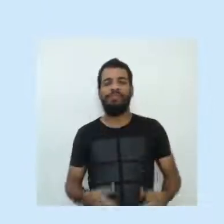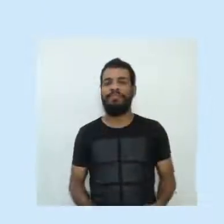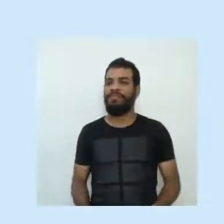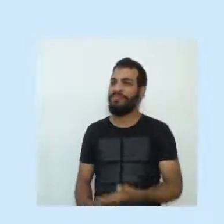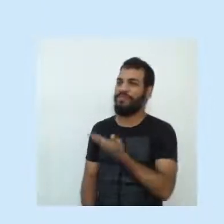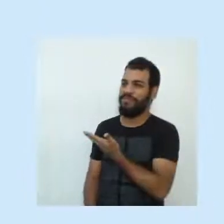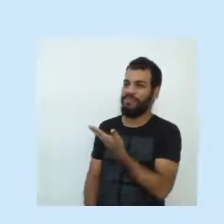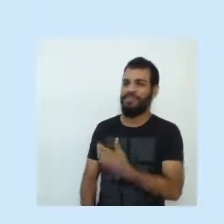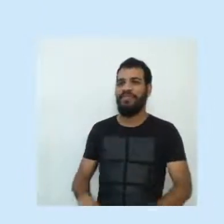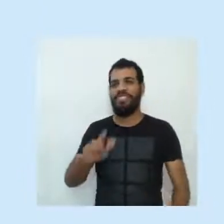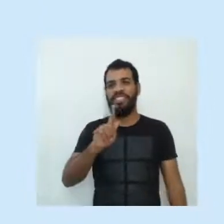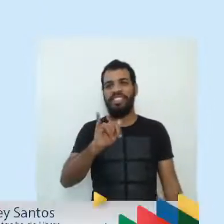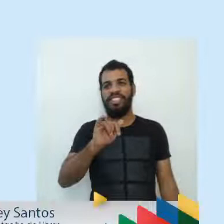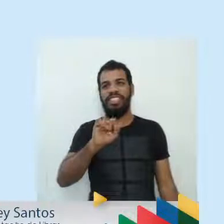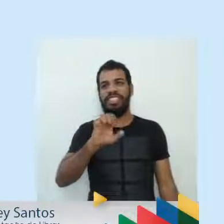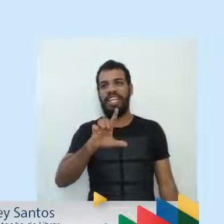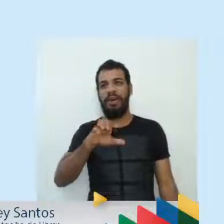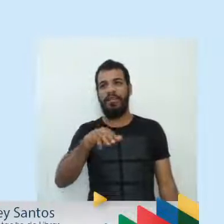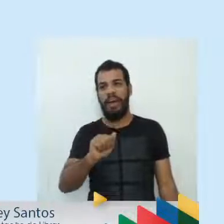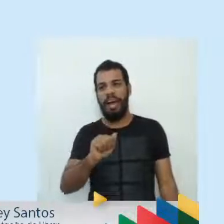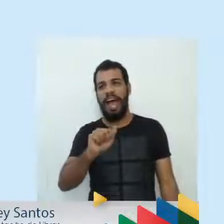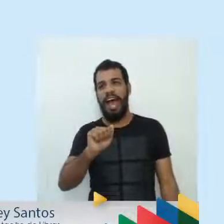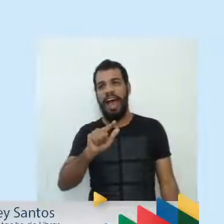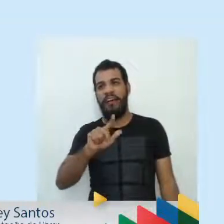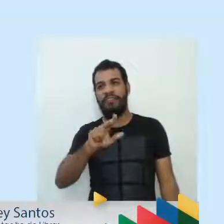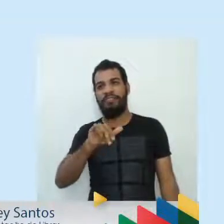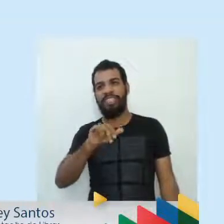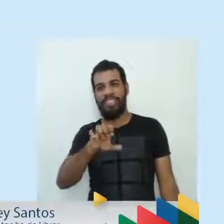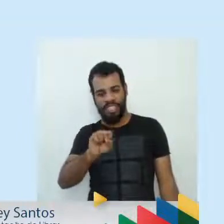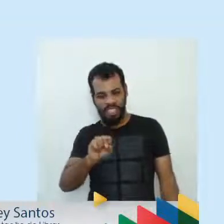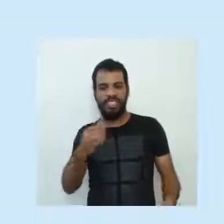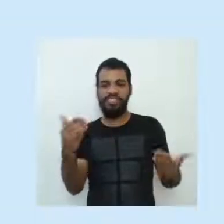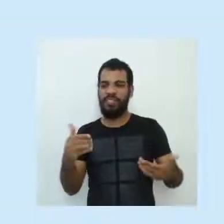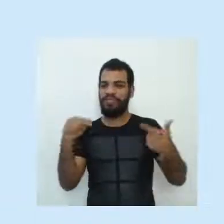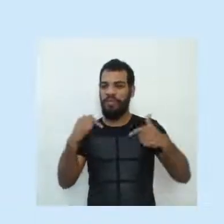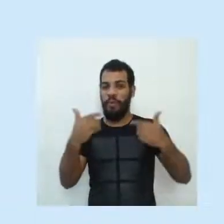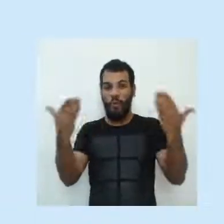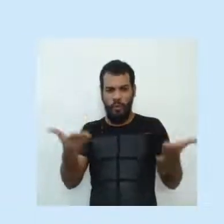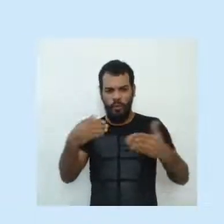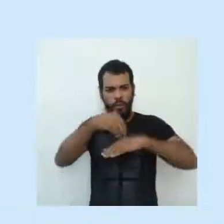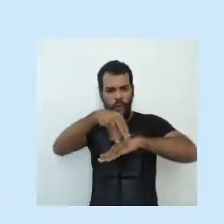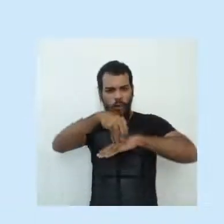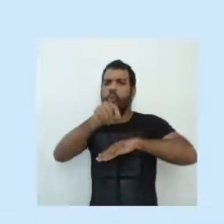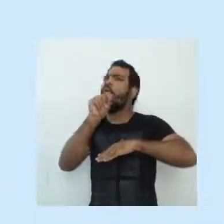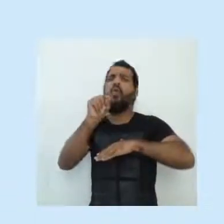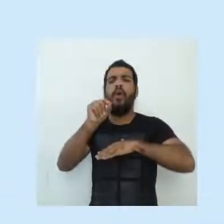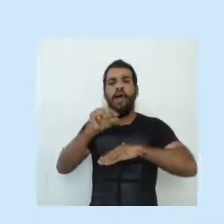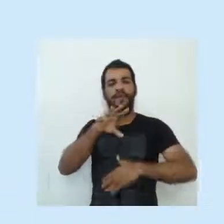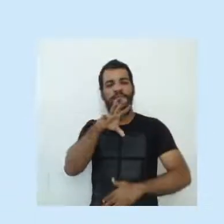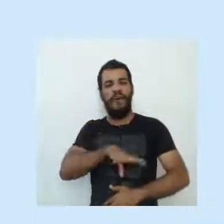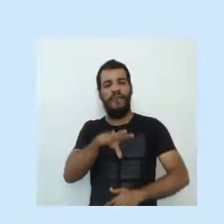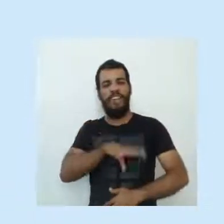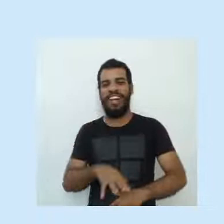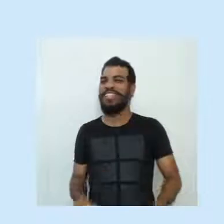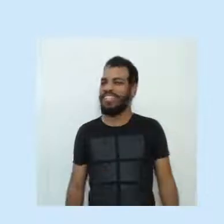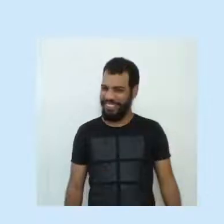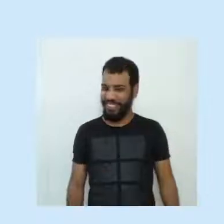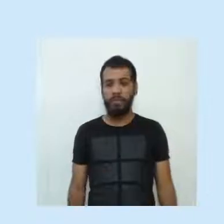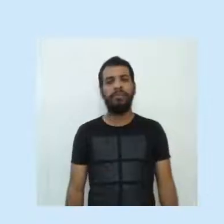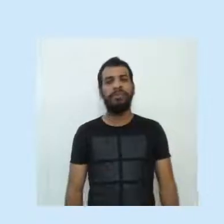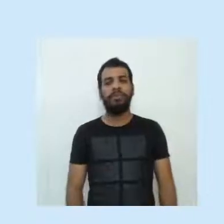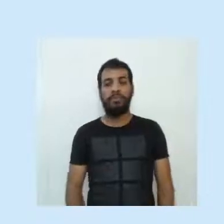professora Giselma Alves e vim trabalhar com vocês mais um conteúdo de língua portuguesa. Nessa semana, a gente está